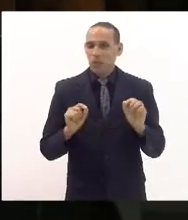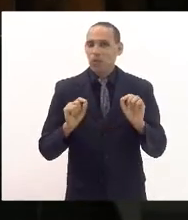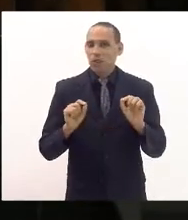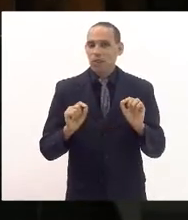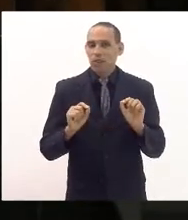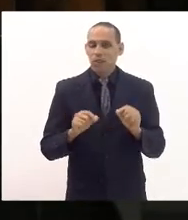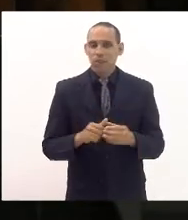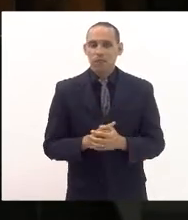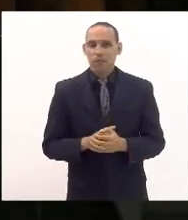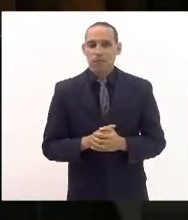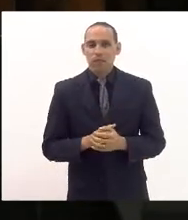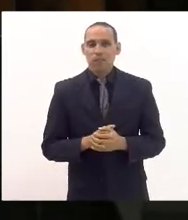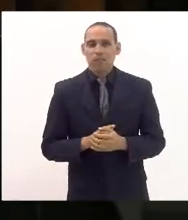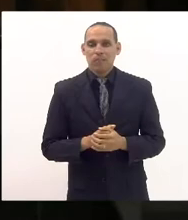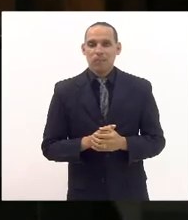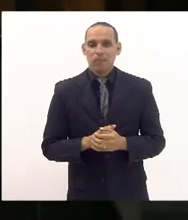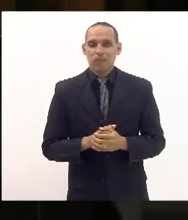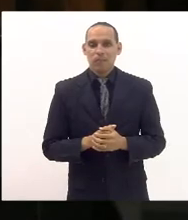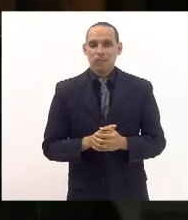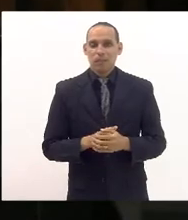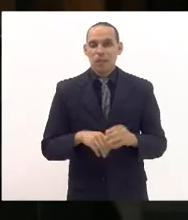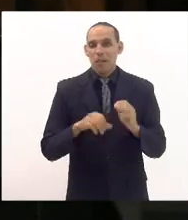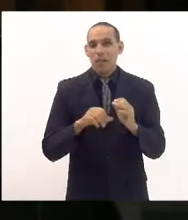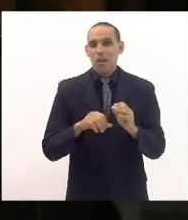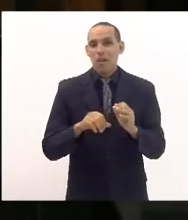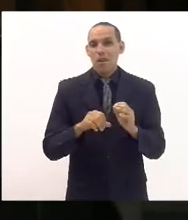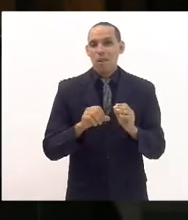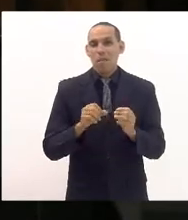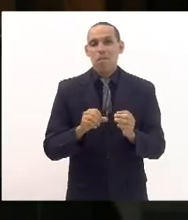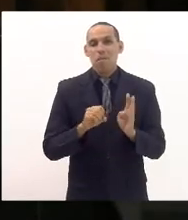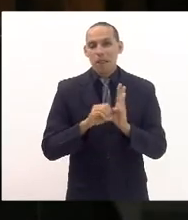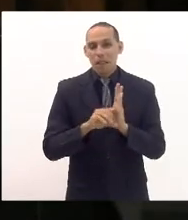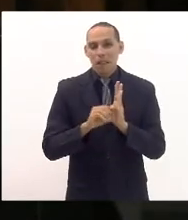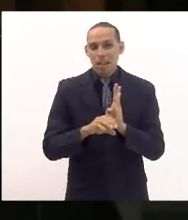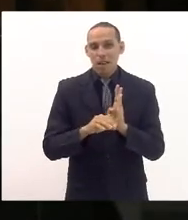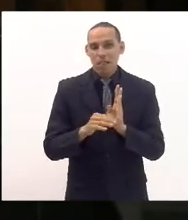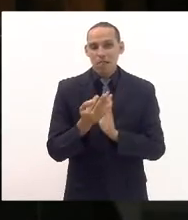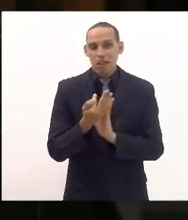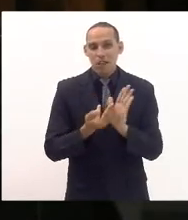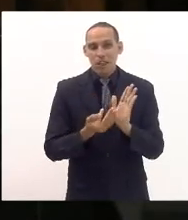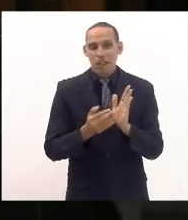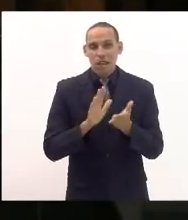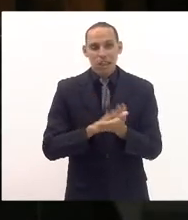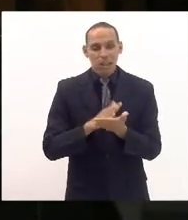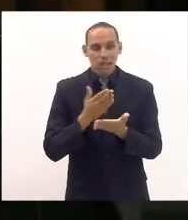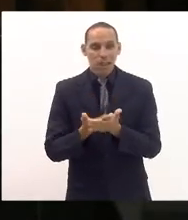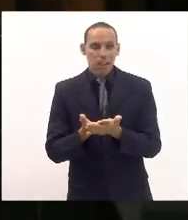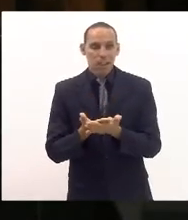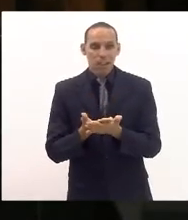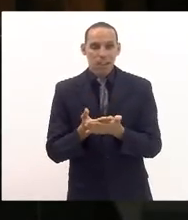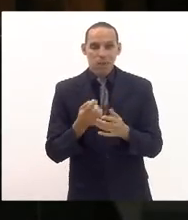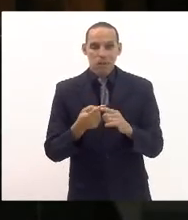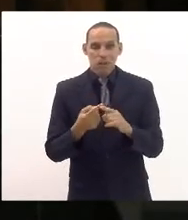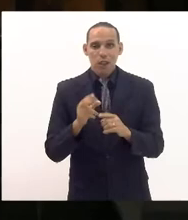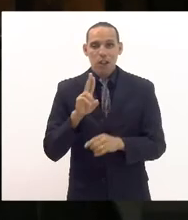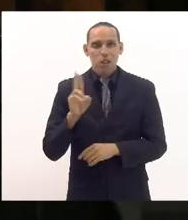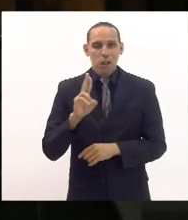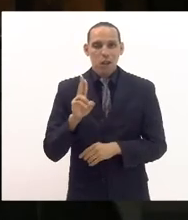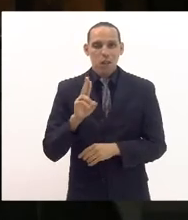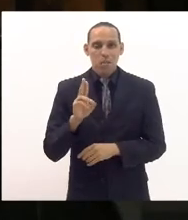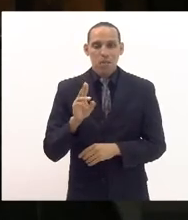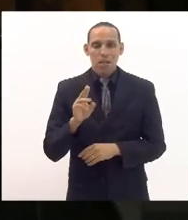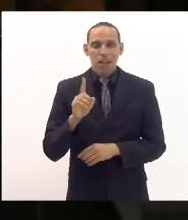interpretação do benefício fiscal porque o benefício fiscal como o nome já diz